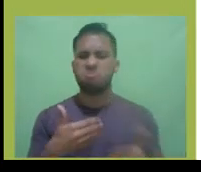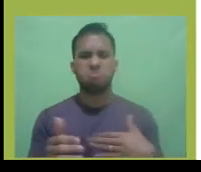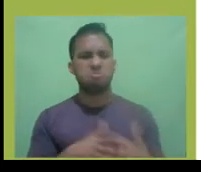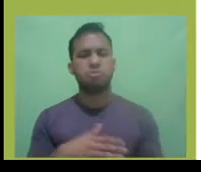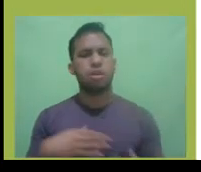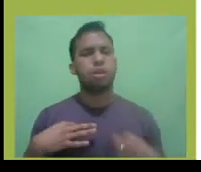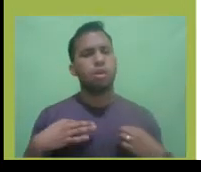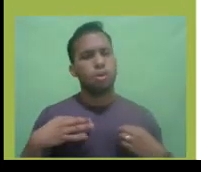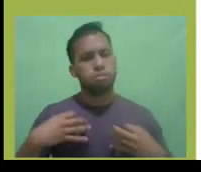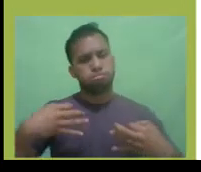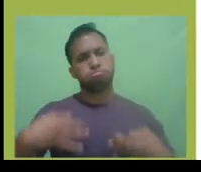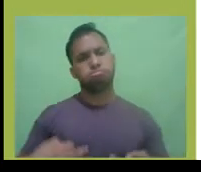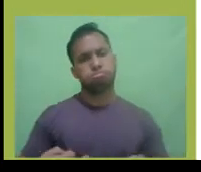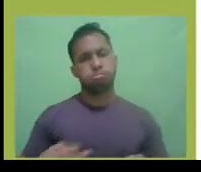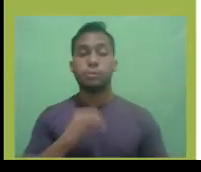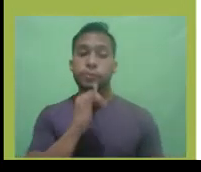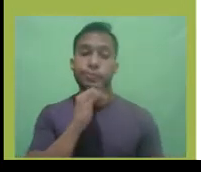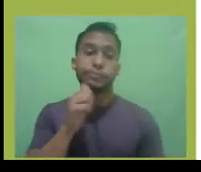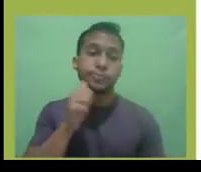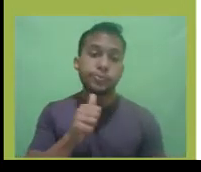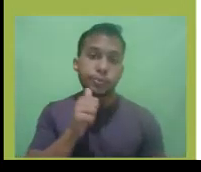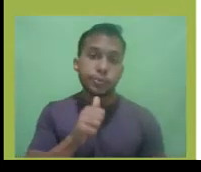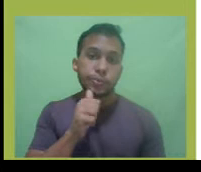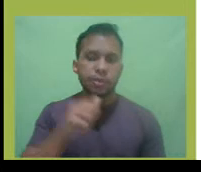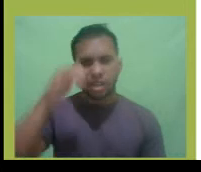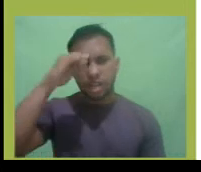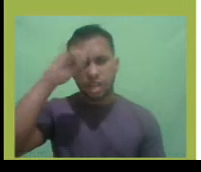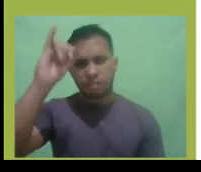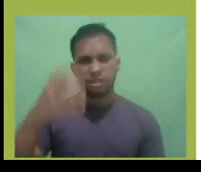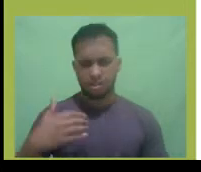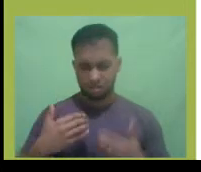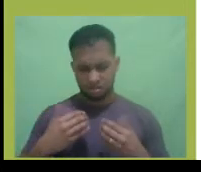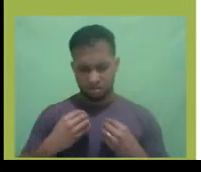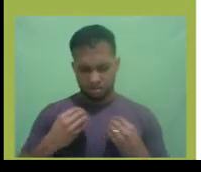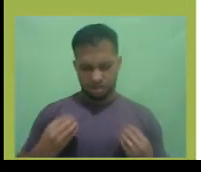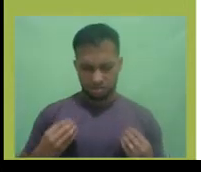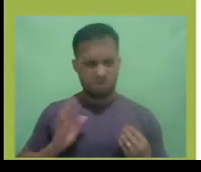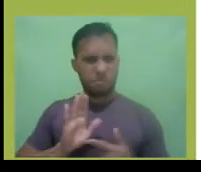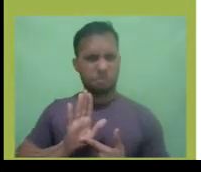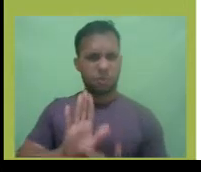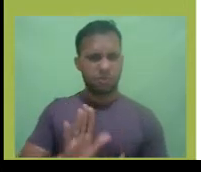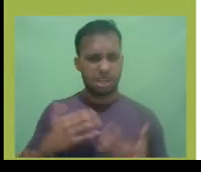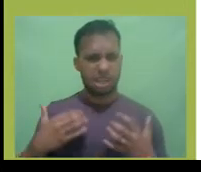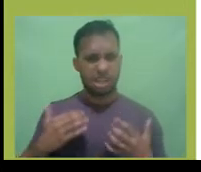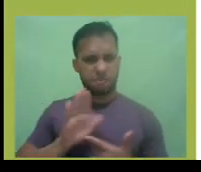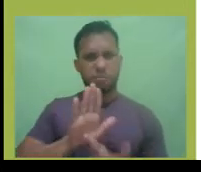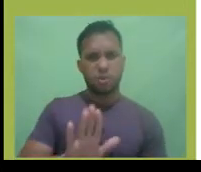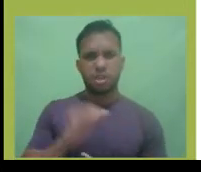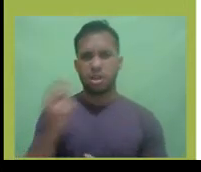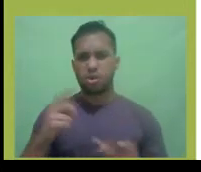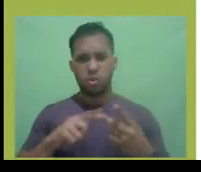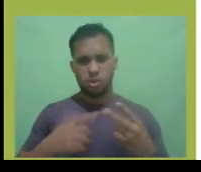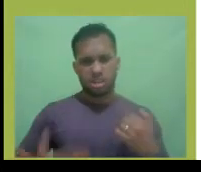mais formal, mais neutra. No caso das mulheres, procurem evitar o uso de decotes, saias